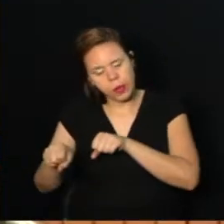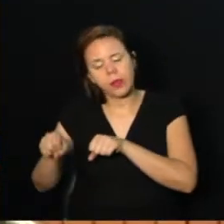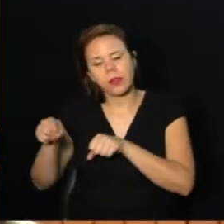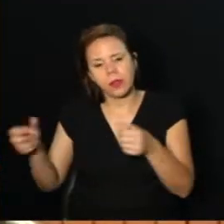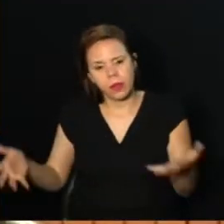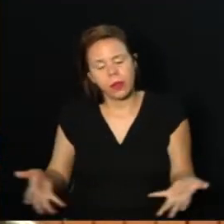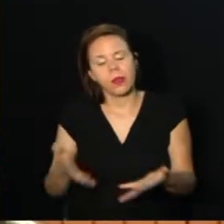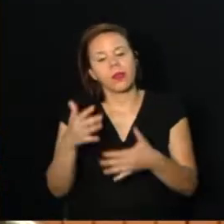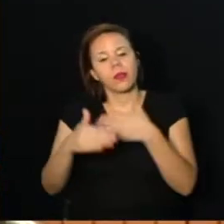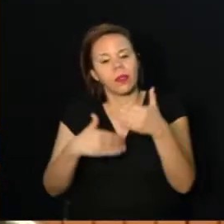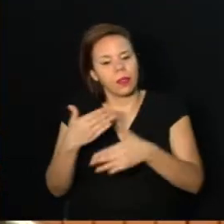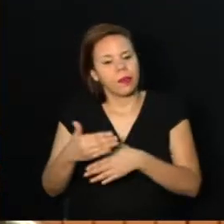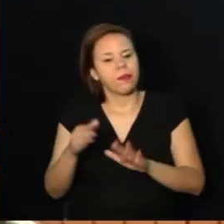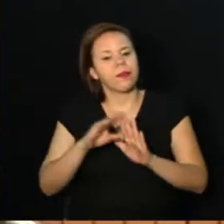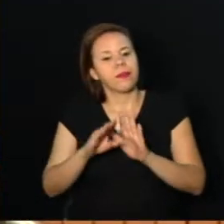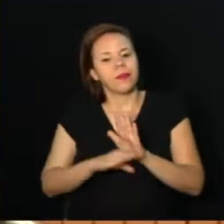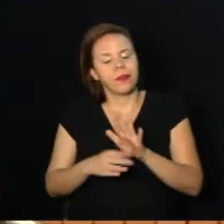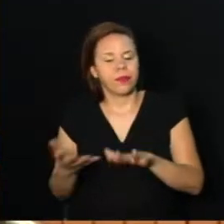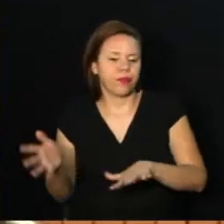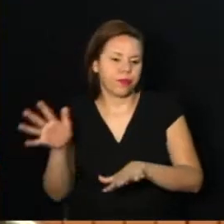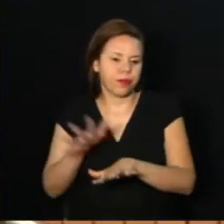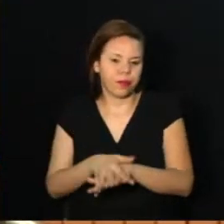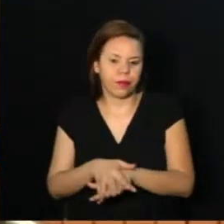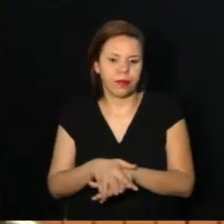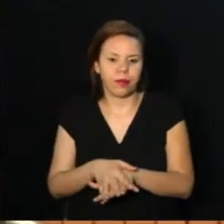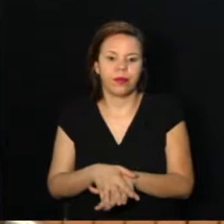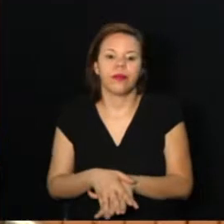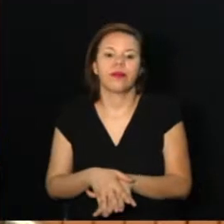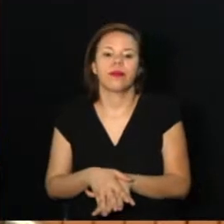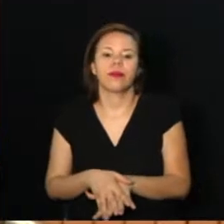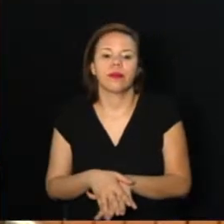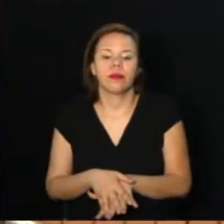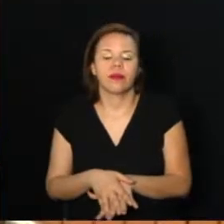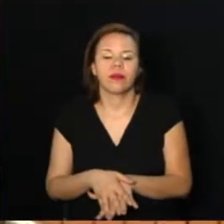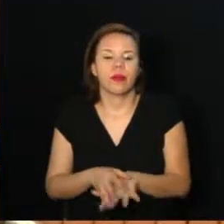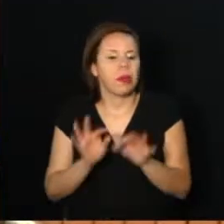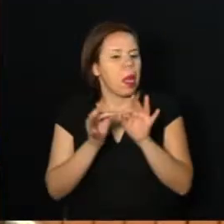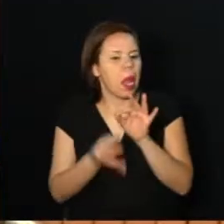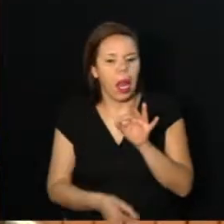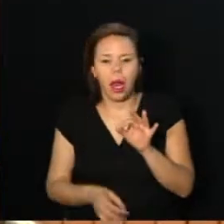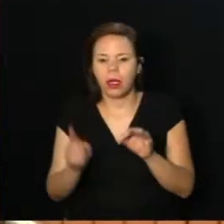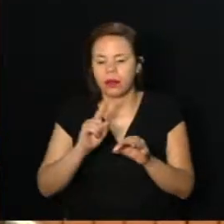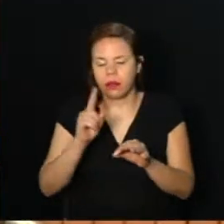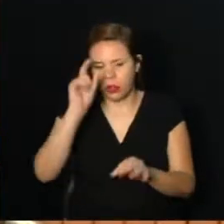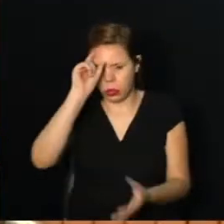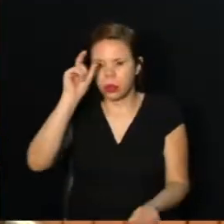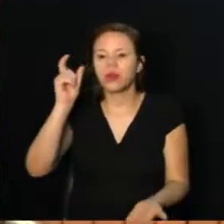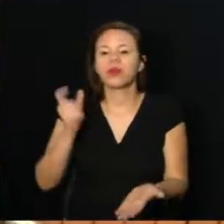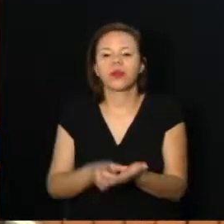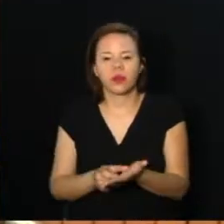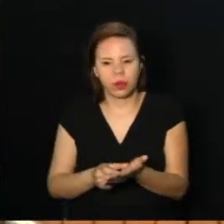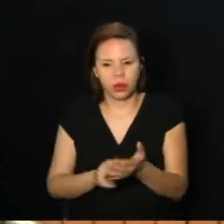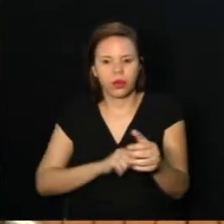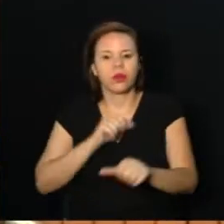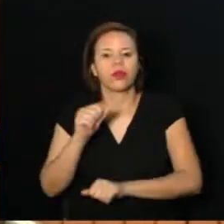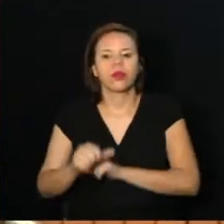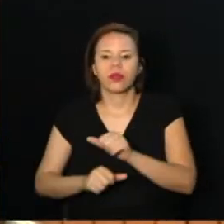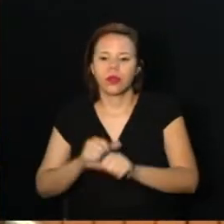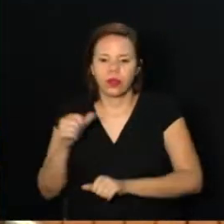levar adiante os programas de inclusão. Enfim, para não ser muito longo, a dislexia tornou-se uma